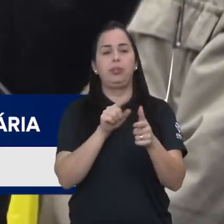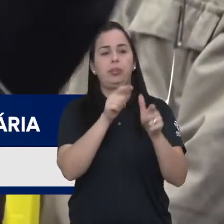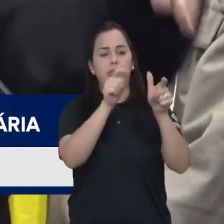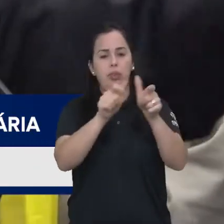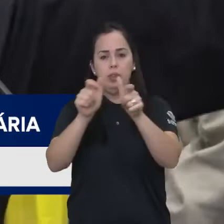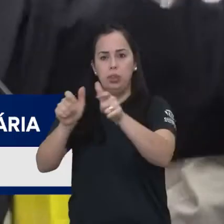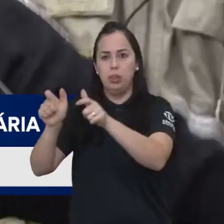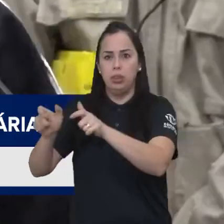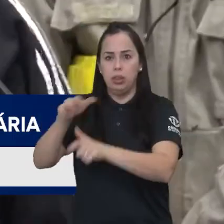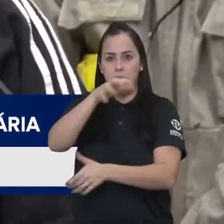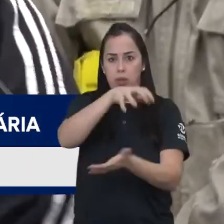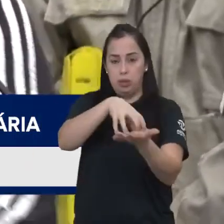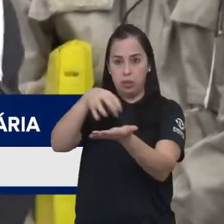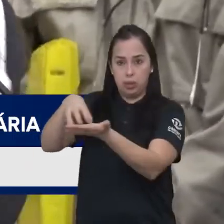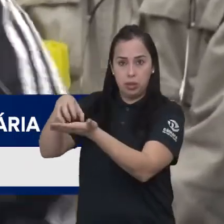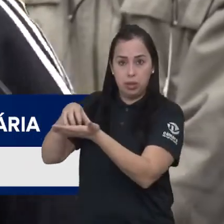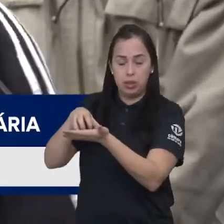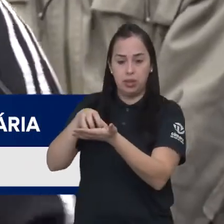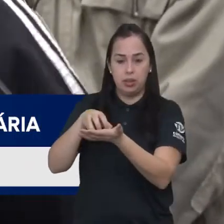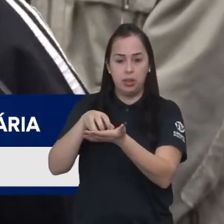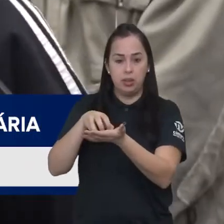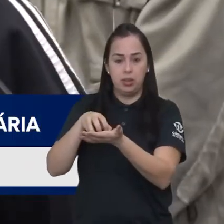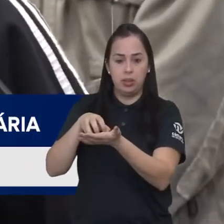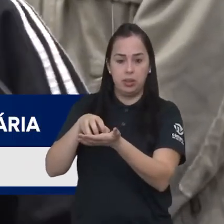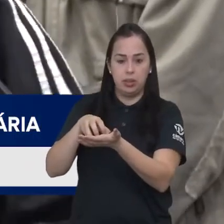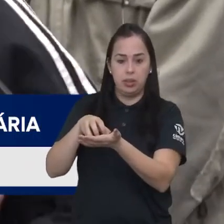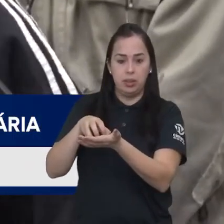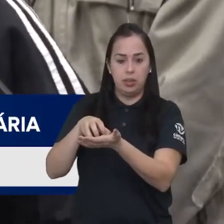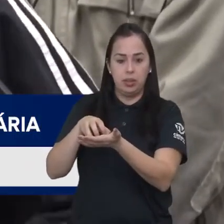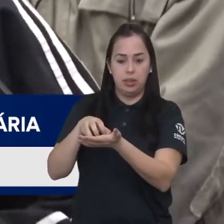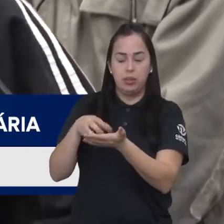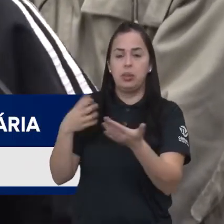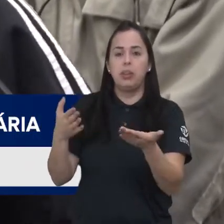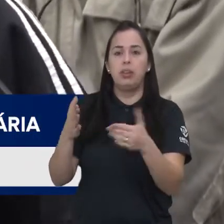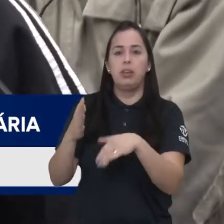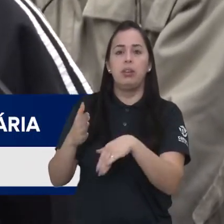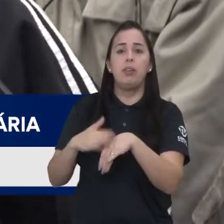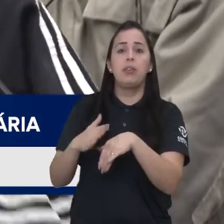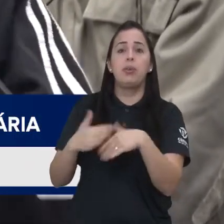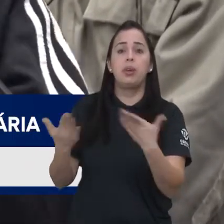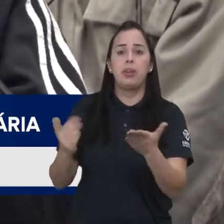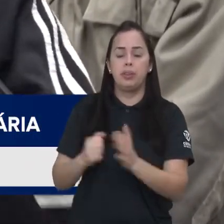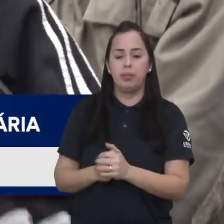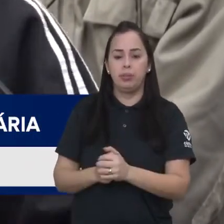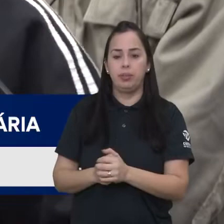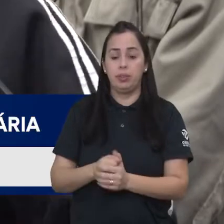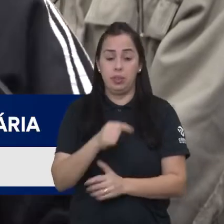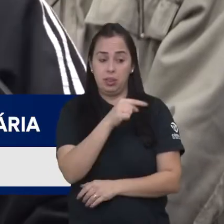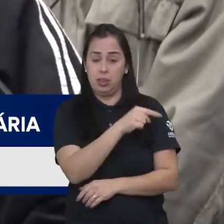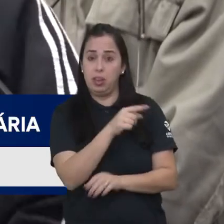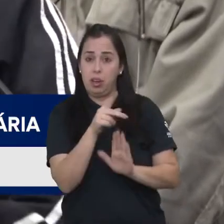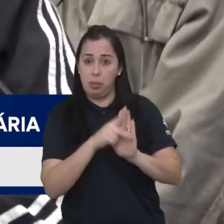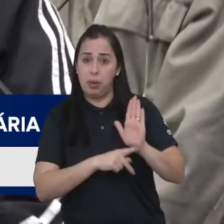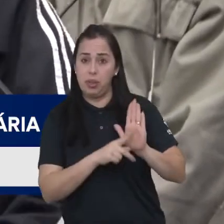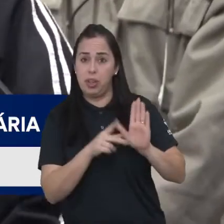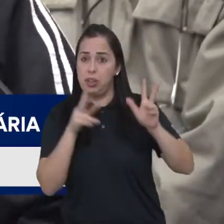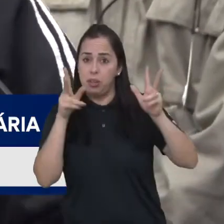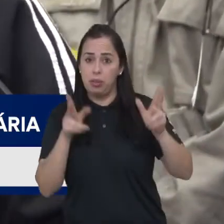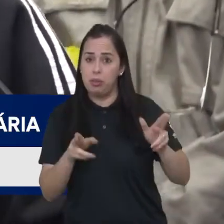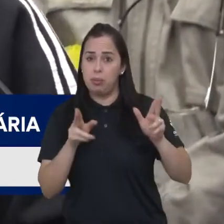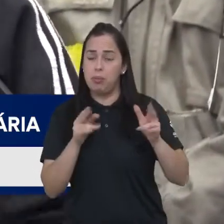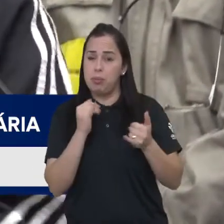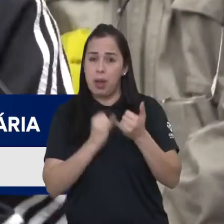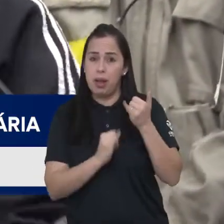Freitas, um núcleo, outro núcleo, outro núcleo, pica o bairro, não dá para entender o que quer fazer com os moradores. E Joinville tem um programa muito